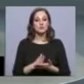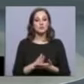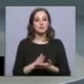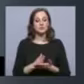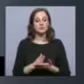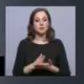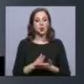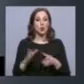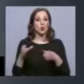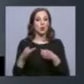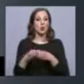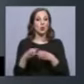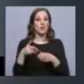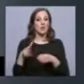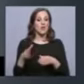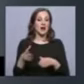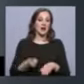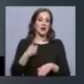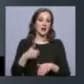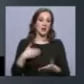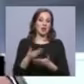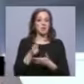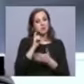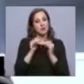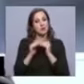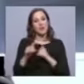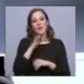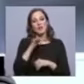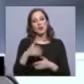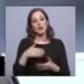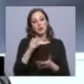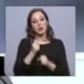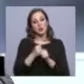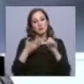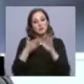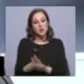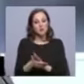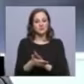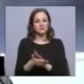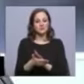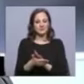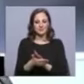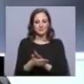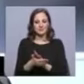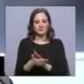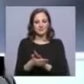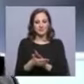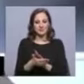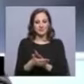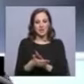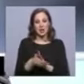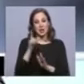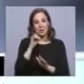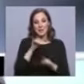que vai ganhar progredir em seu emprego está ligado à família tenho um olhar menos prático ou mais